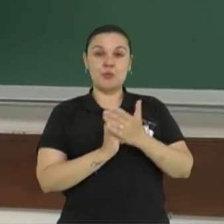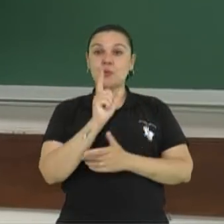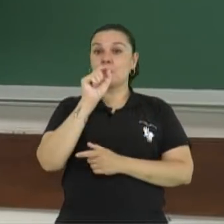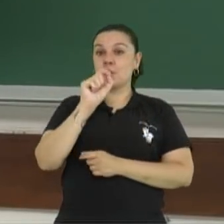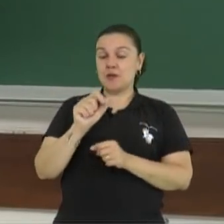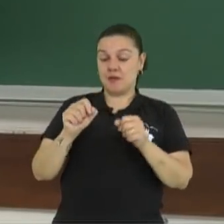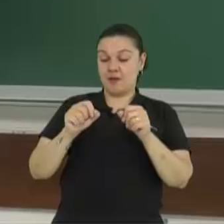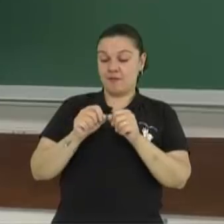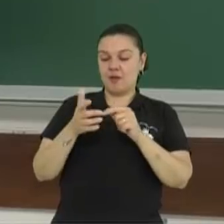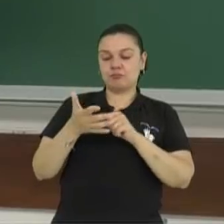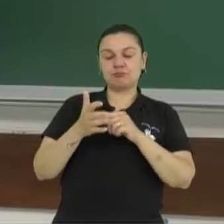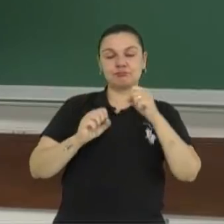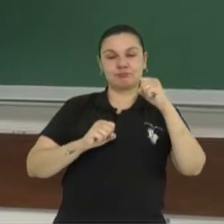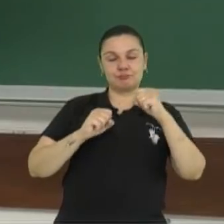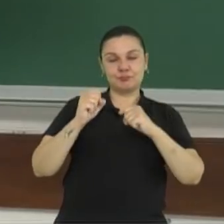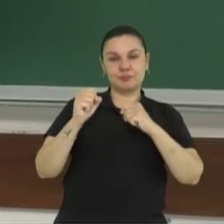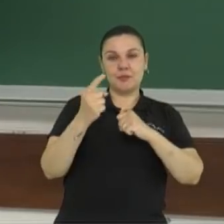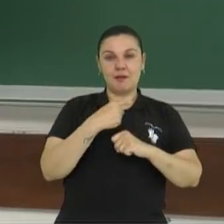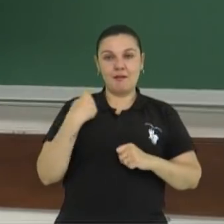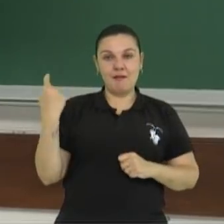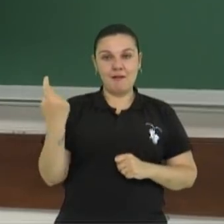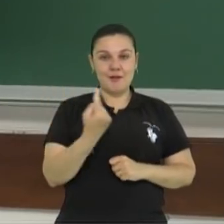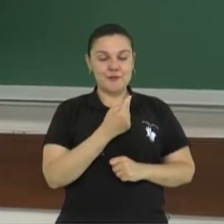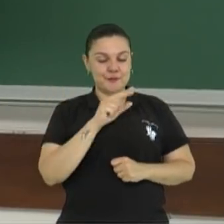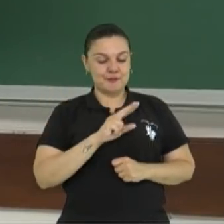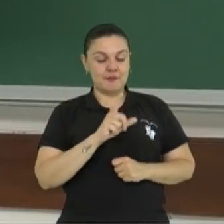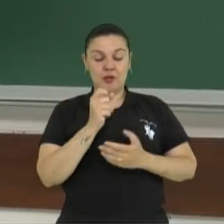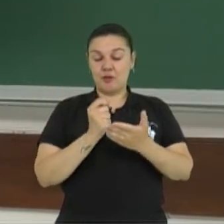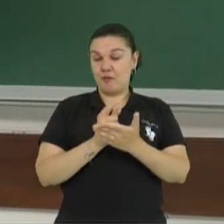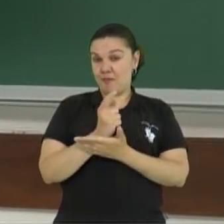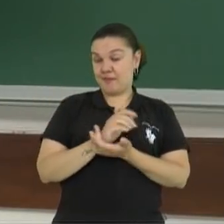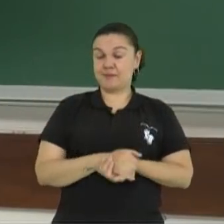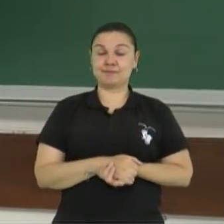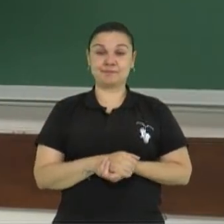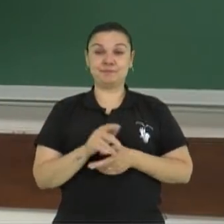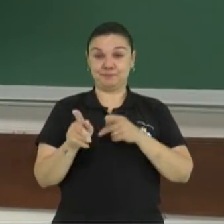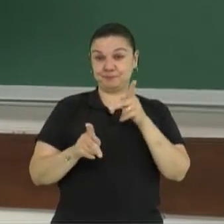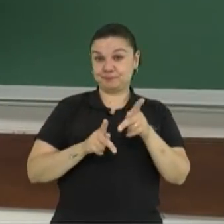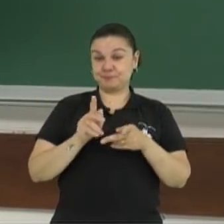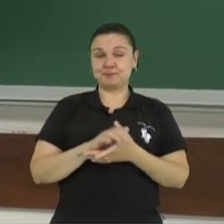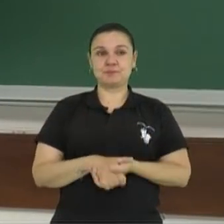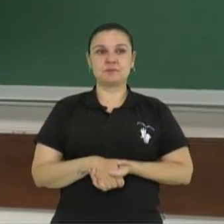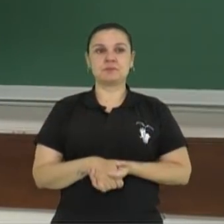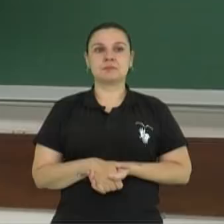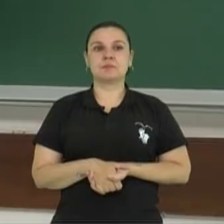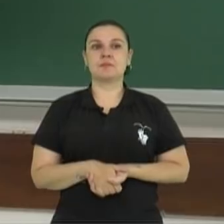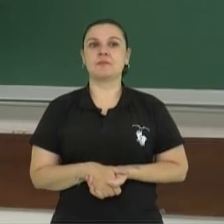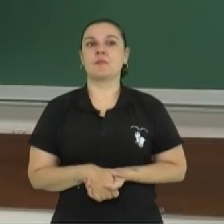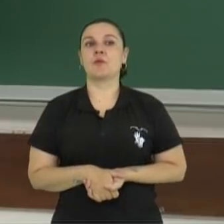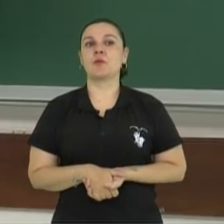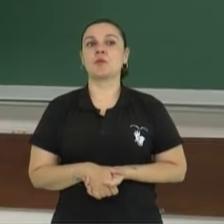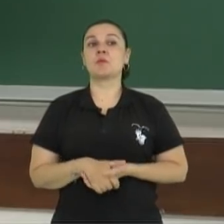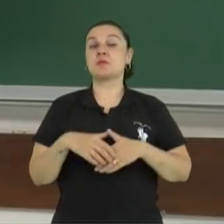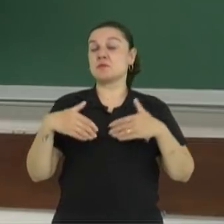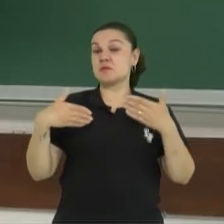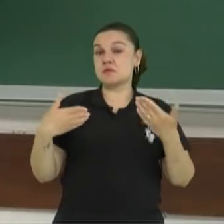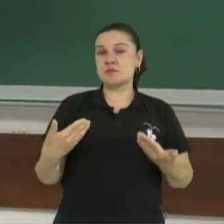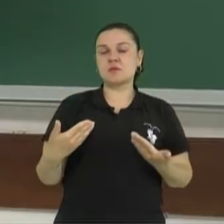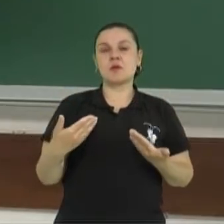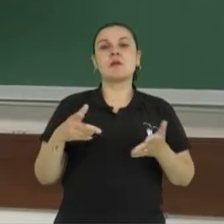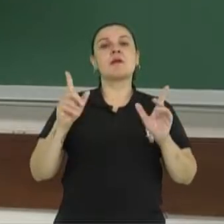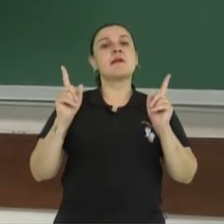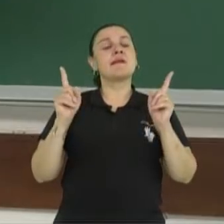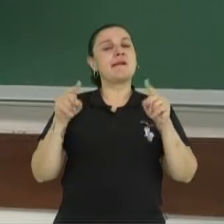aquelas que produzem os bens que serão consumidos por nós, pela população. Então, os bens de consumo,